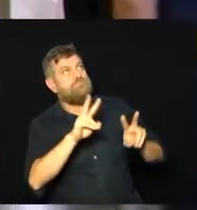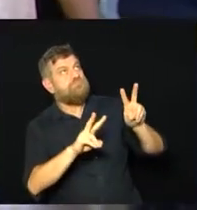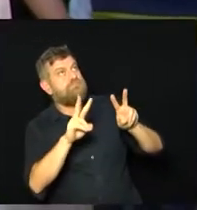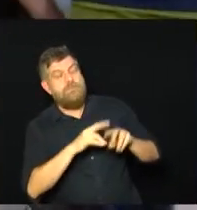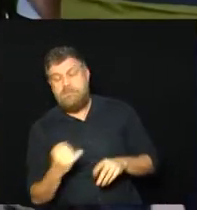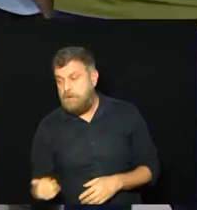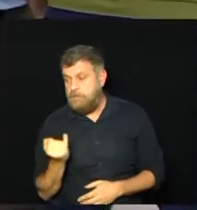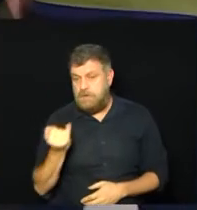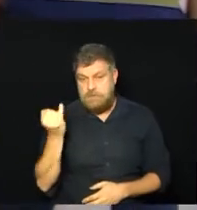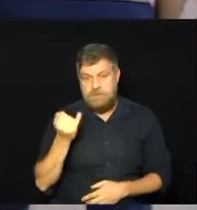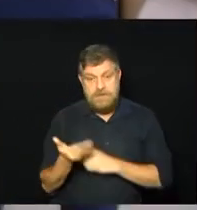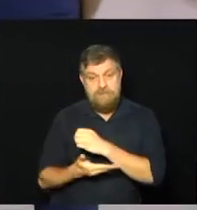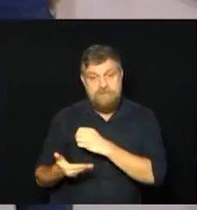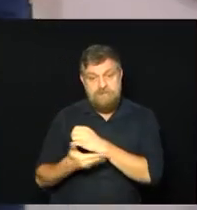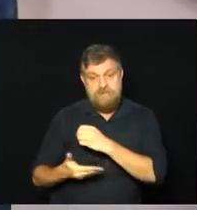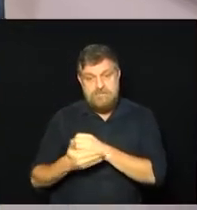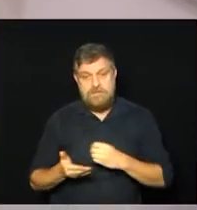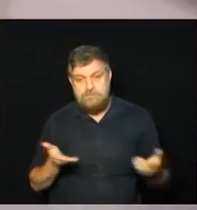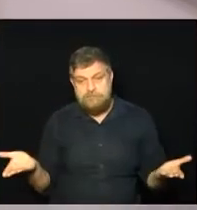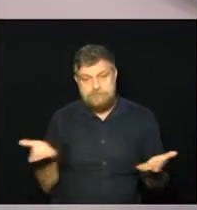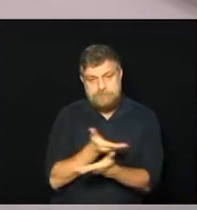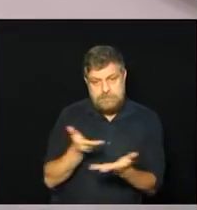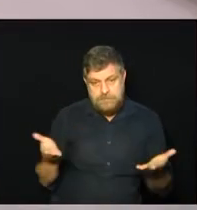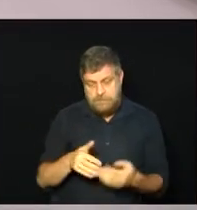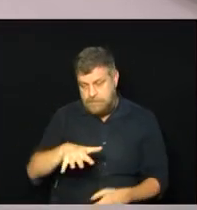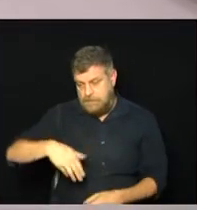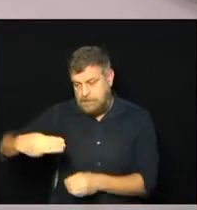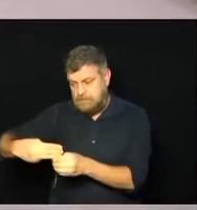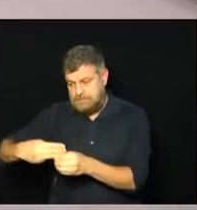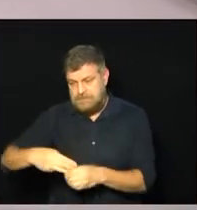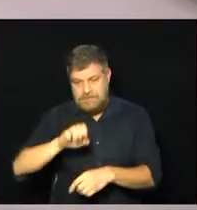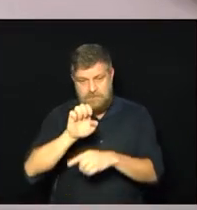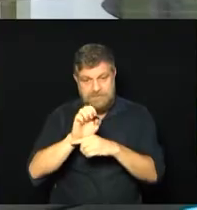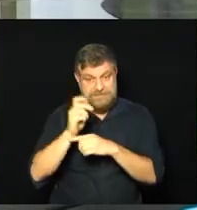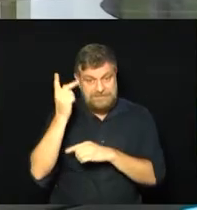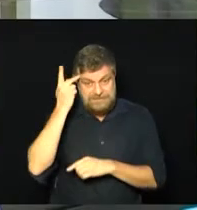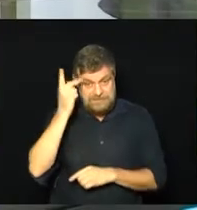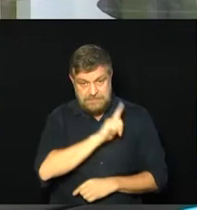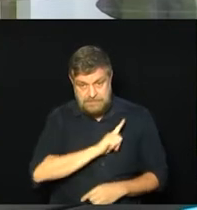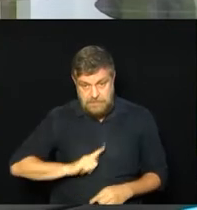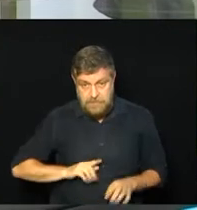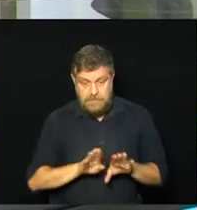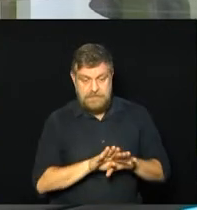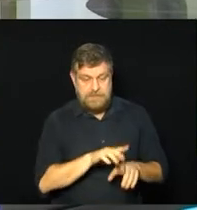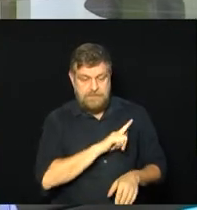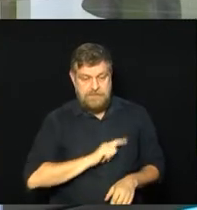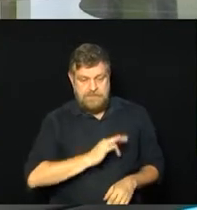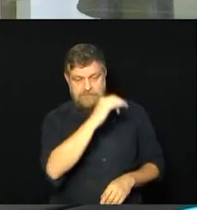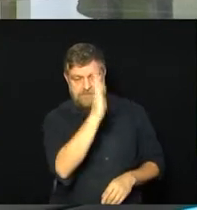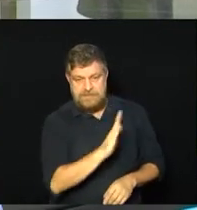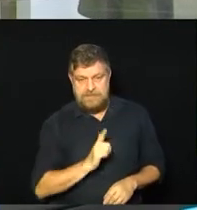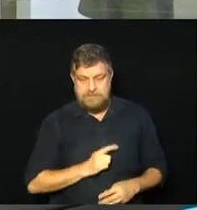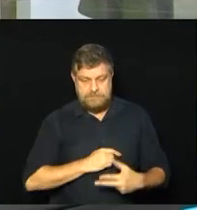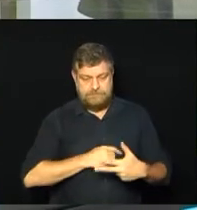é fundamental, segundo ele, fazer um intercâmbio da esfera municipal, estadual e federal. São poderes públicos totalmente